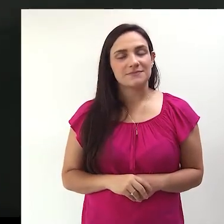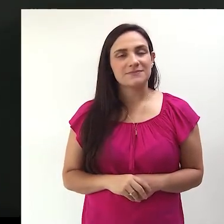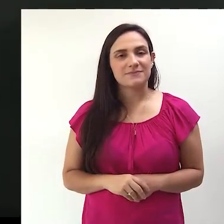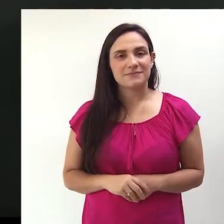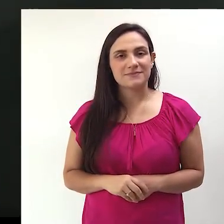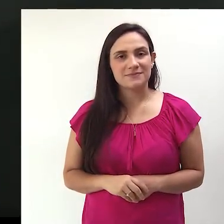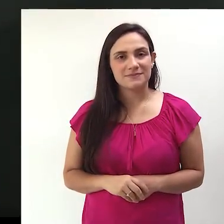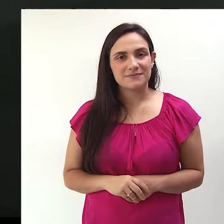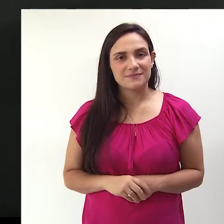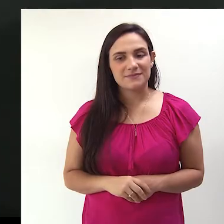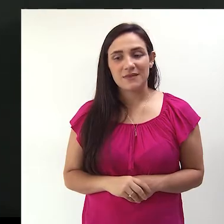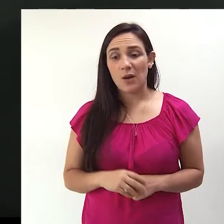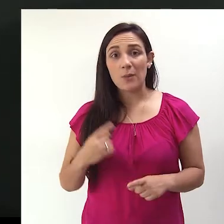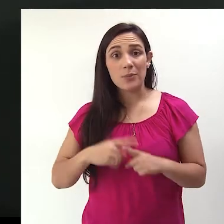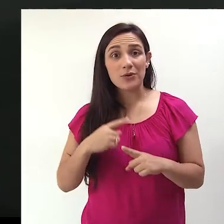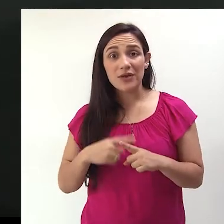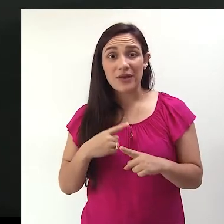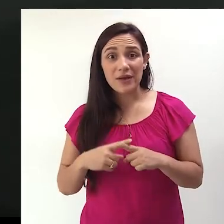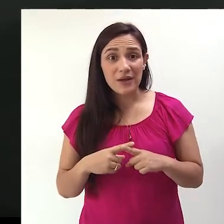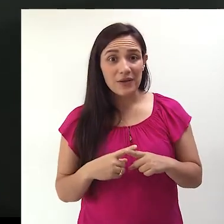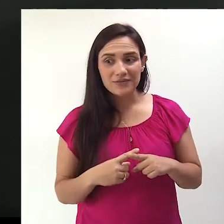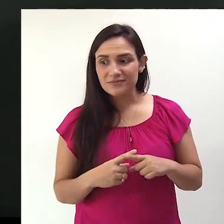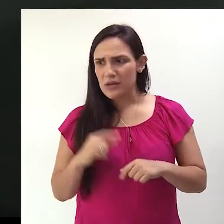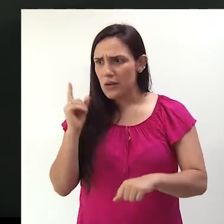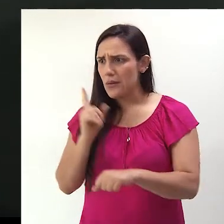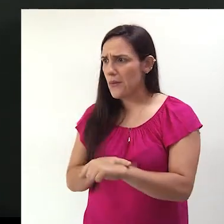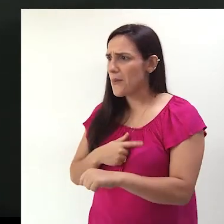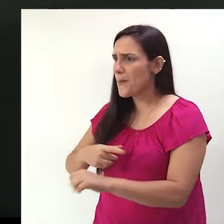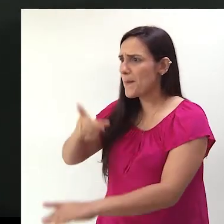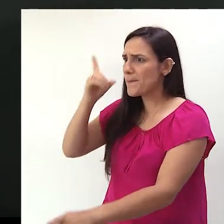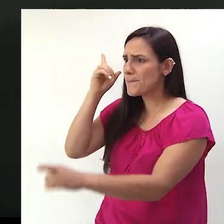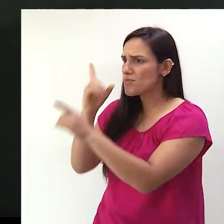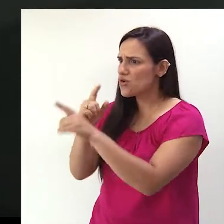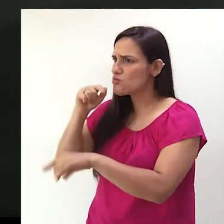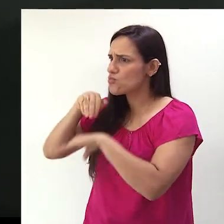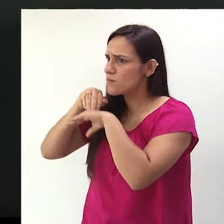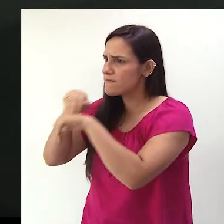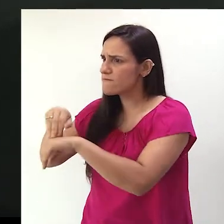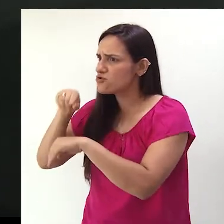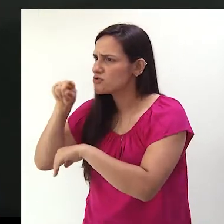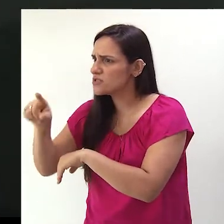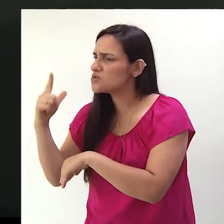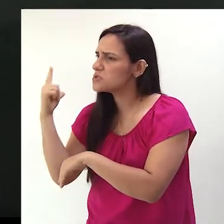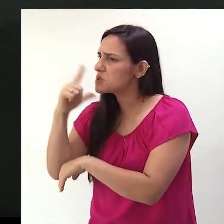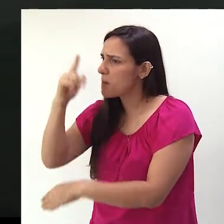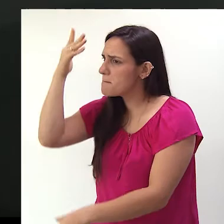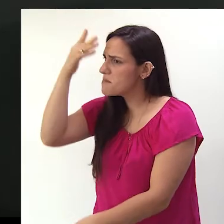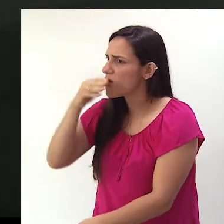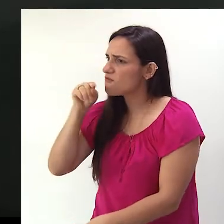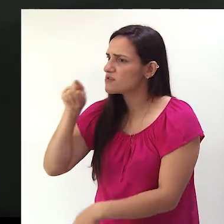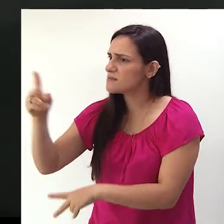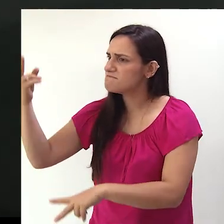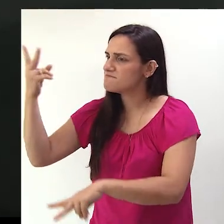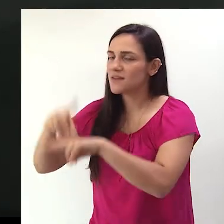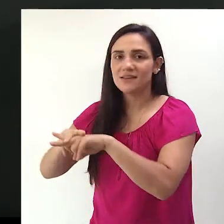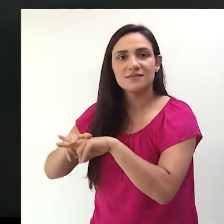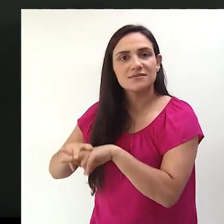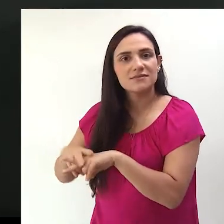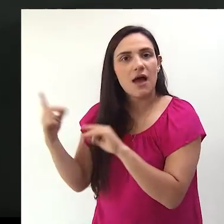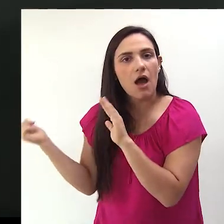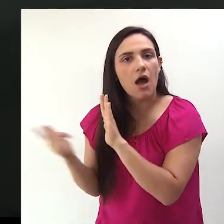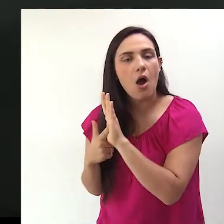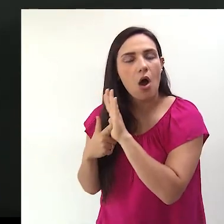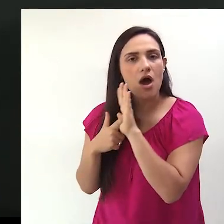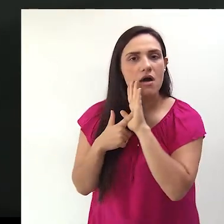comprovar materialidade e identificar autorias de crime. Esse é o nosso papel. Ocorrendo isso, nós já nos damos